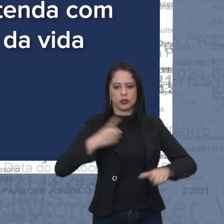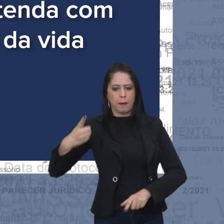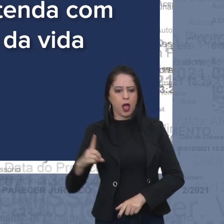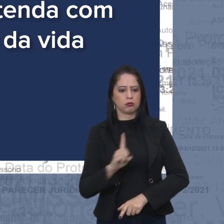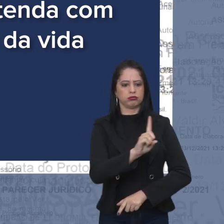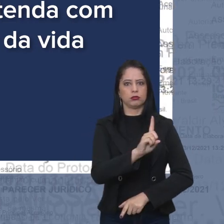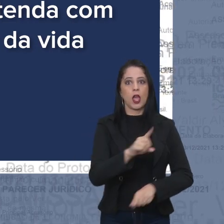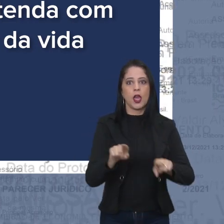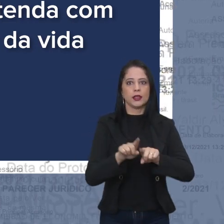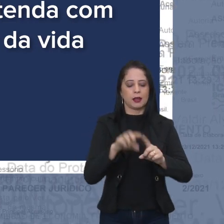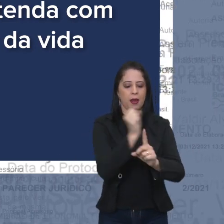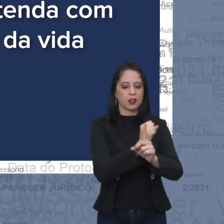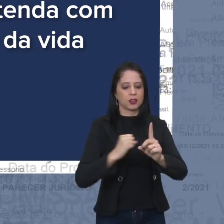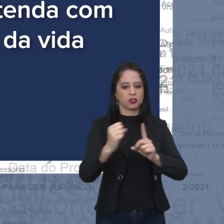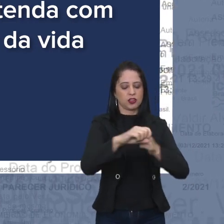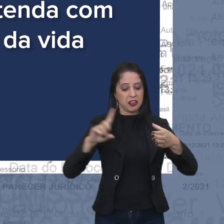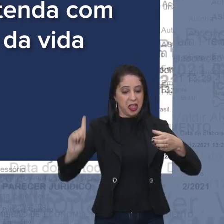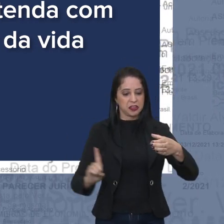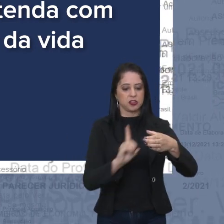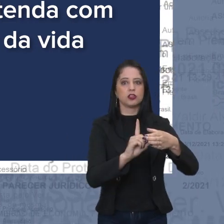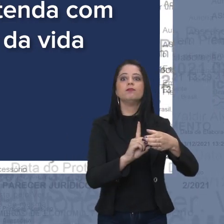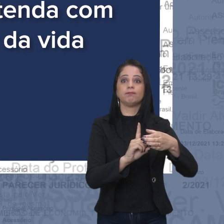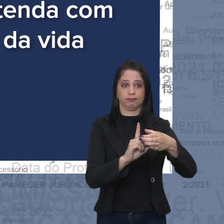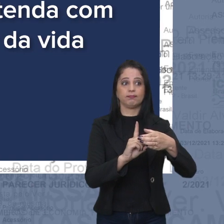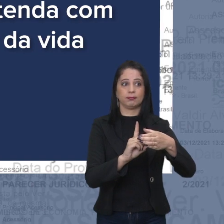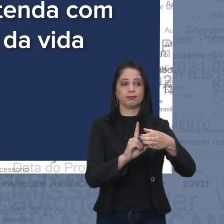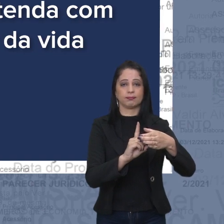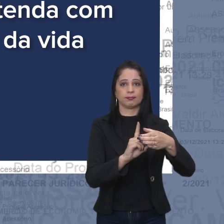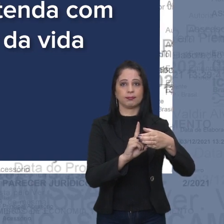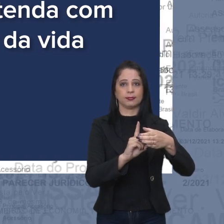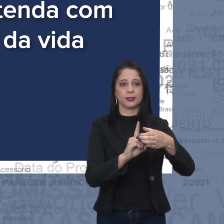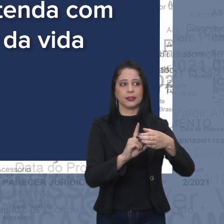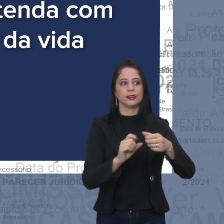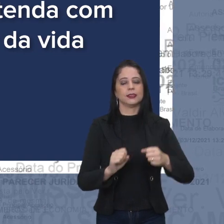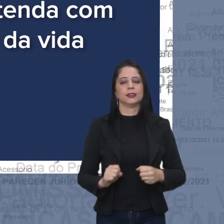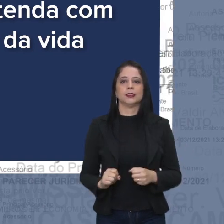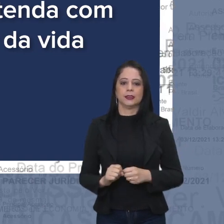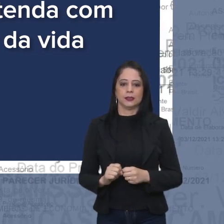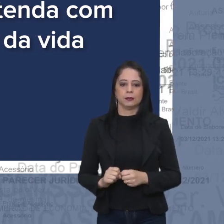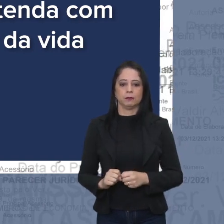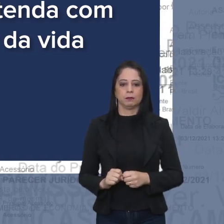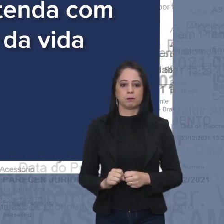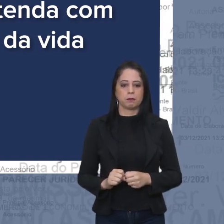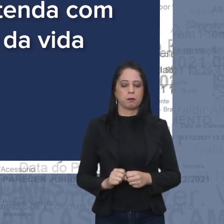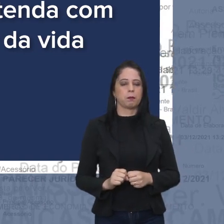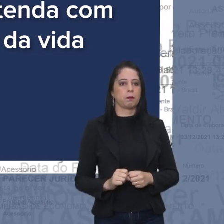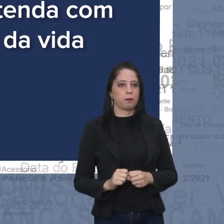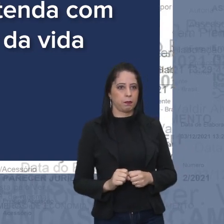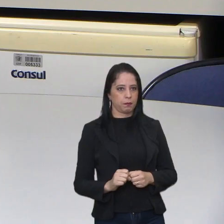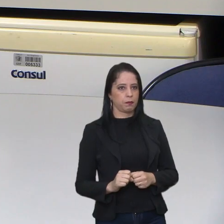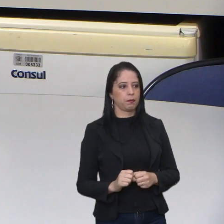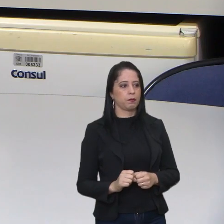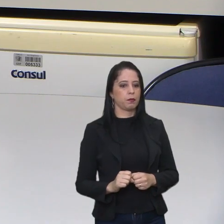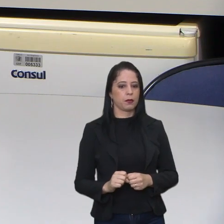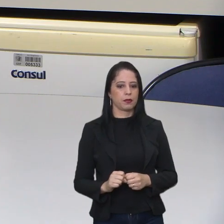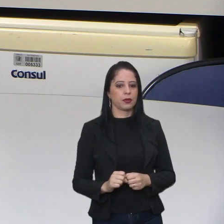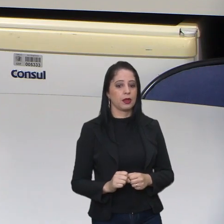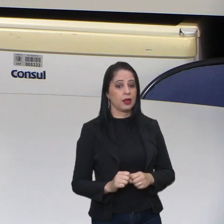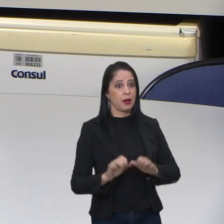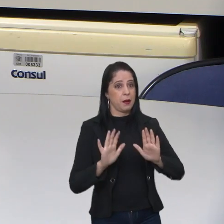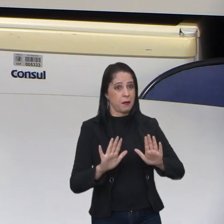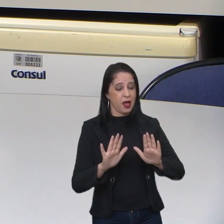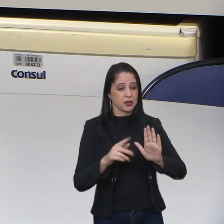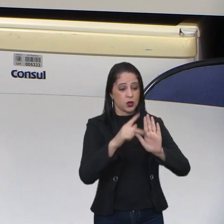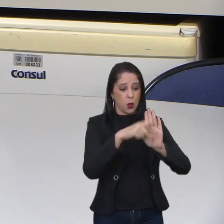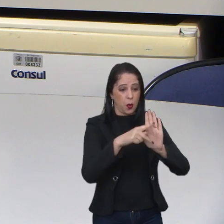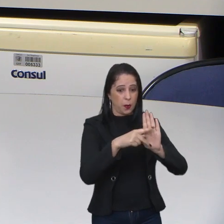de trabalho e facilitar o convívio social que é muito prejudicado para quem sofre com problema só